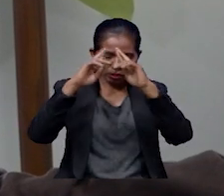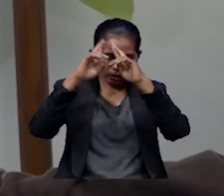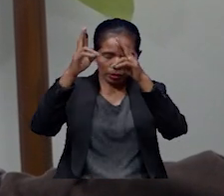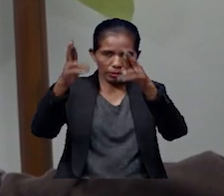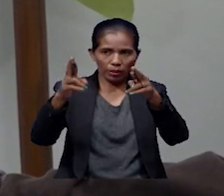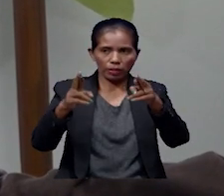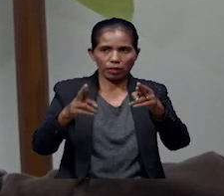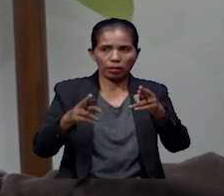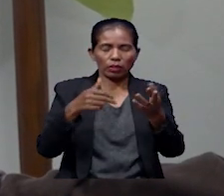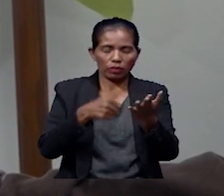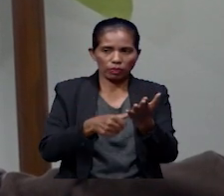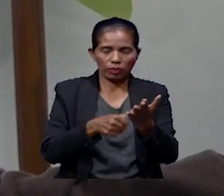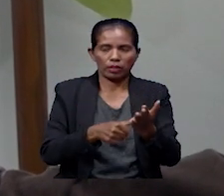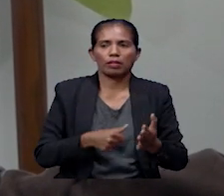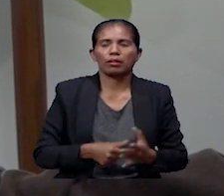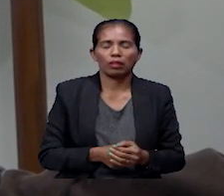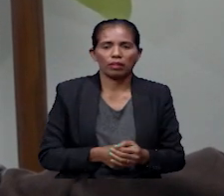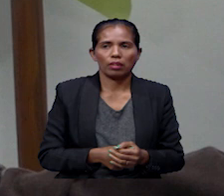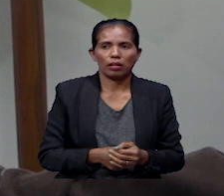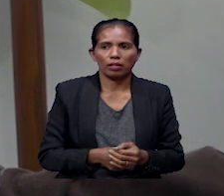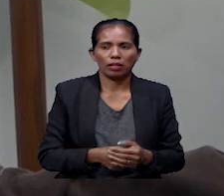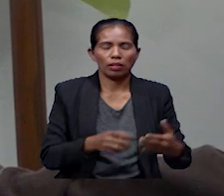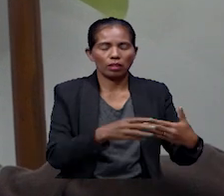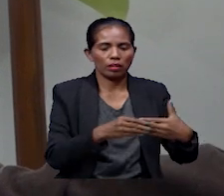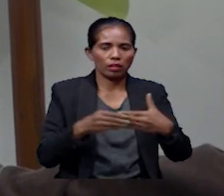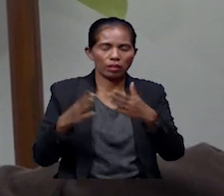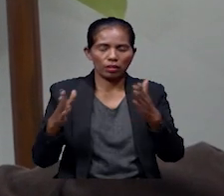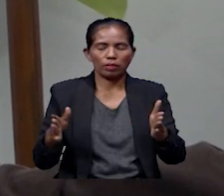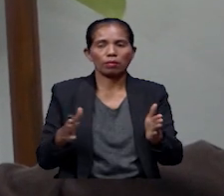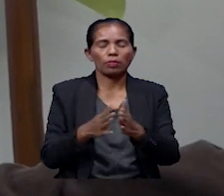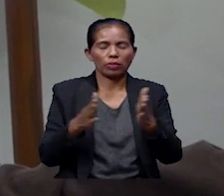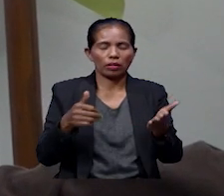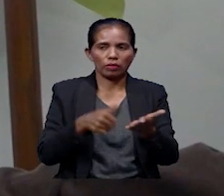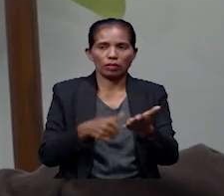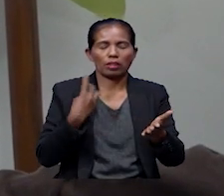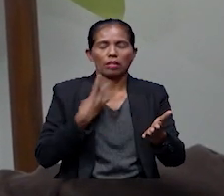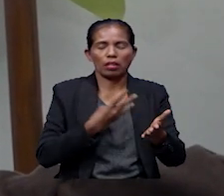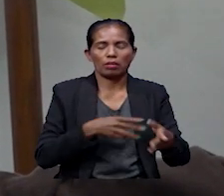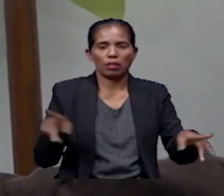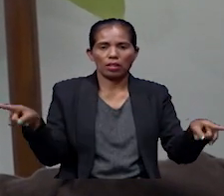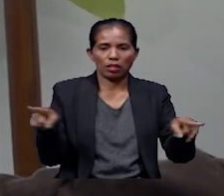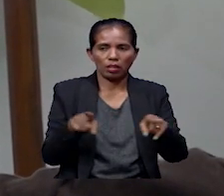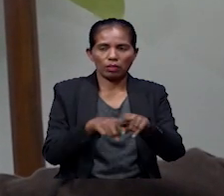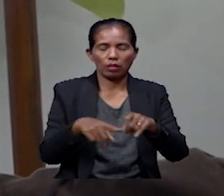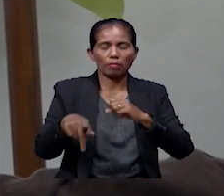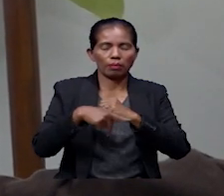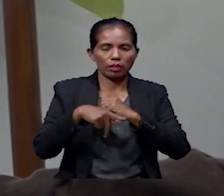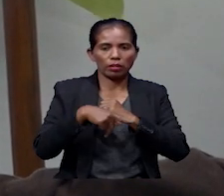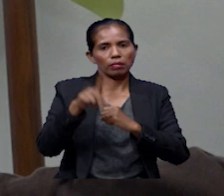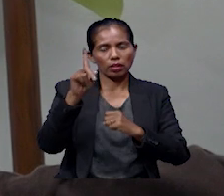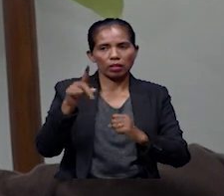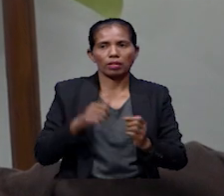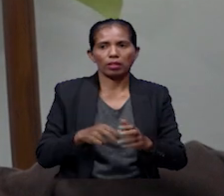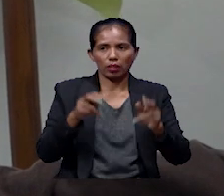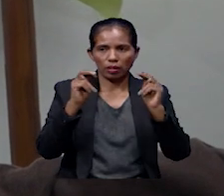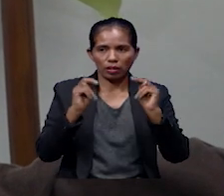ne konviti, respeita leader boti dan ne konviti, portanto ame ne sa partido ida tem